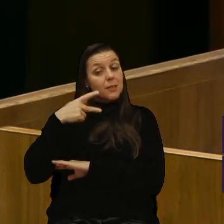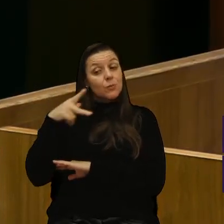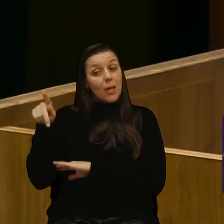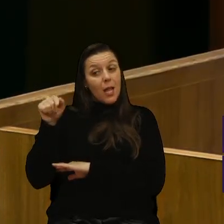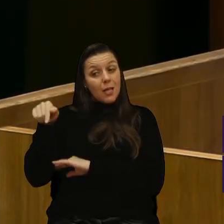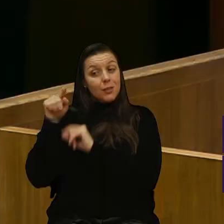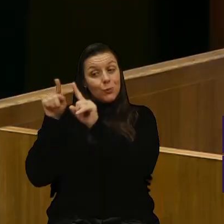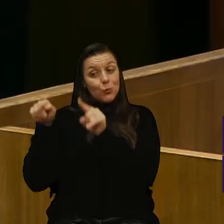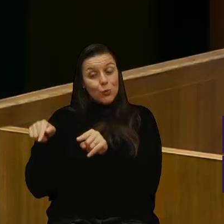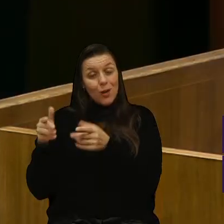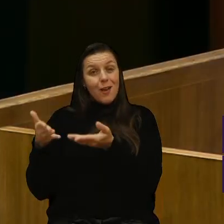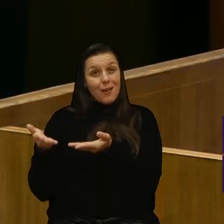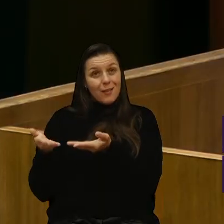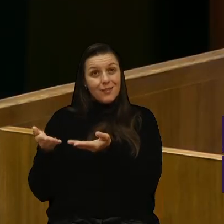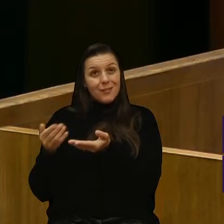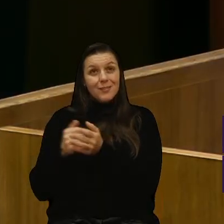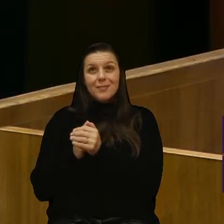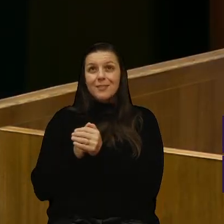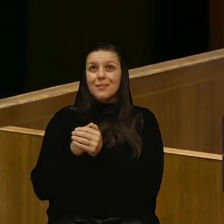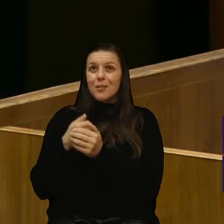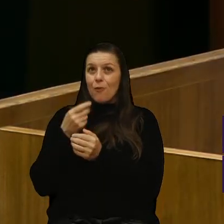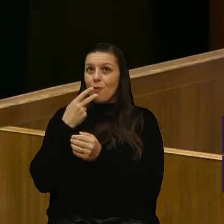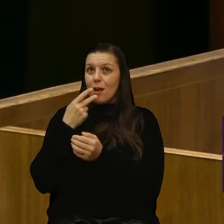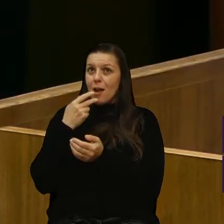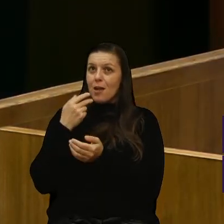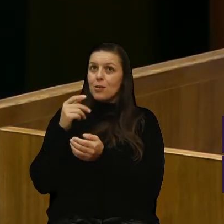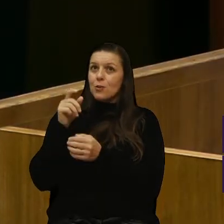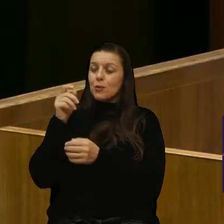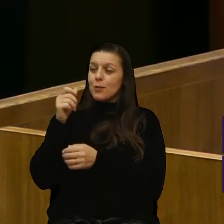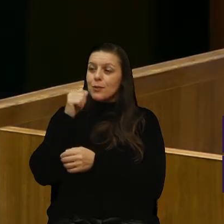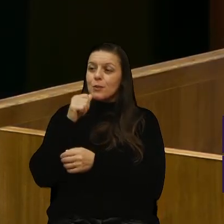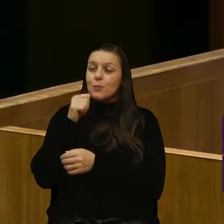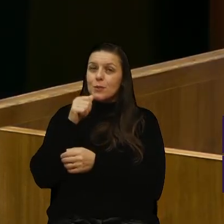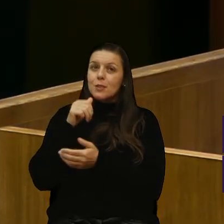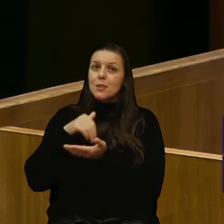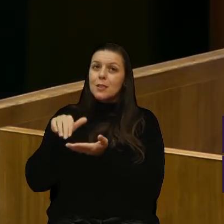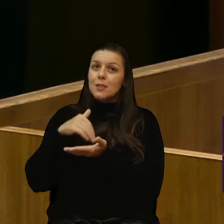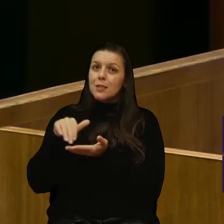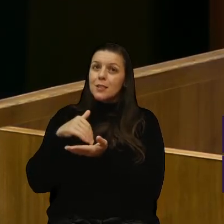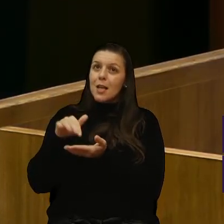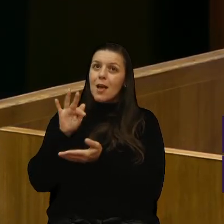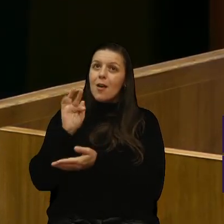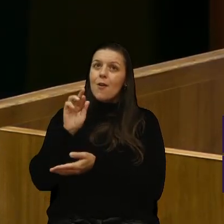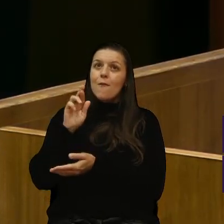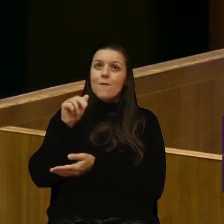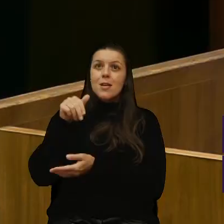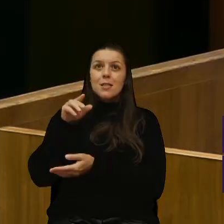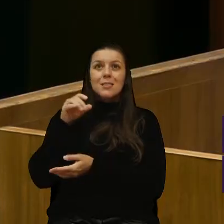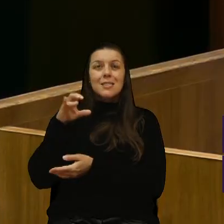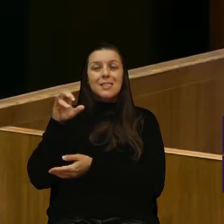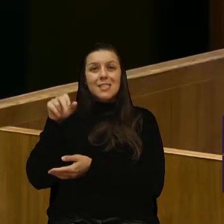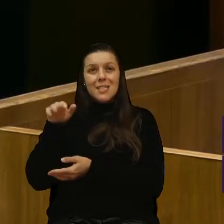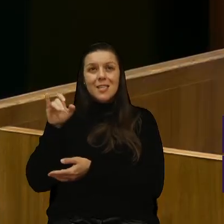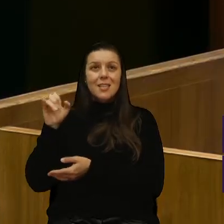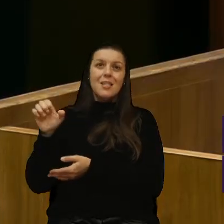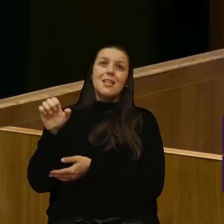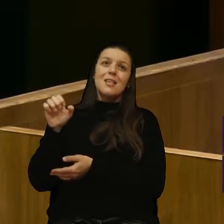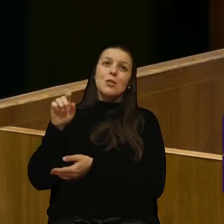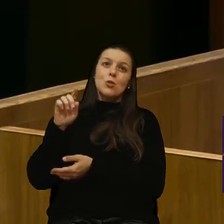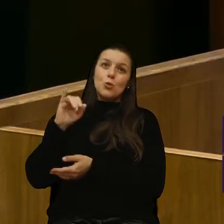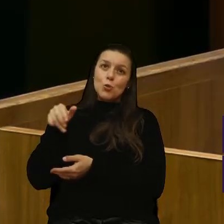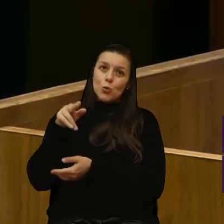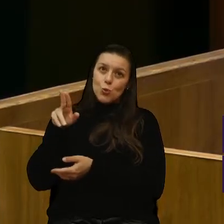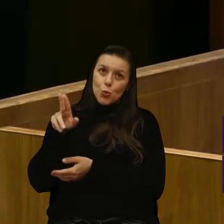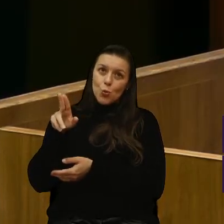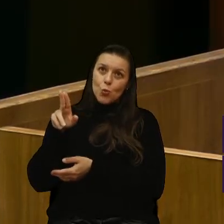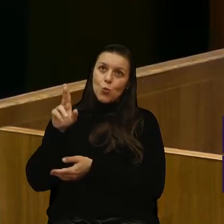as meninas das secretarias, a Franzinha está aqui, a Carol, a Ju, e outras não